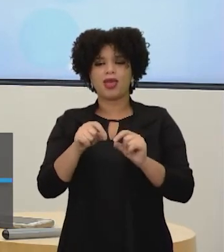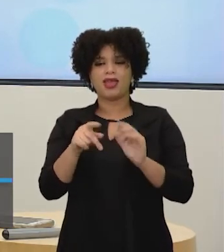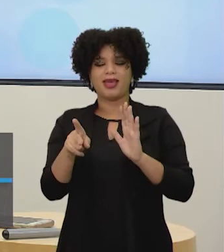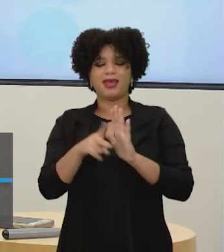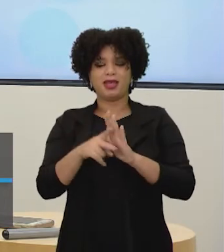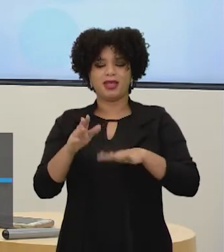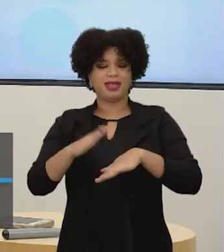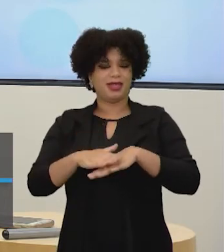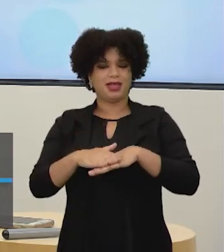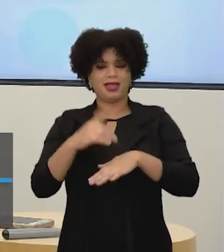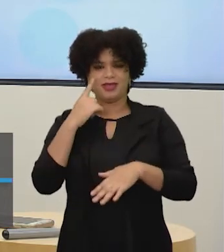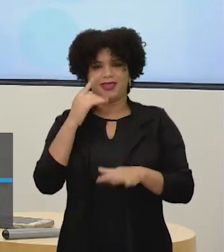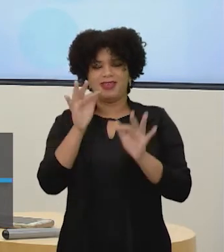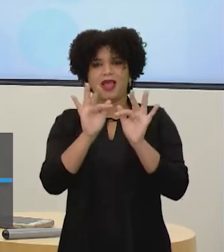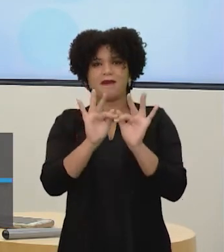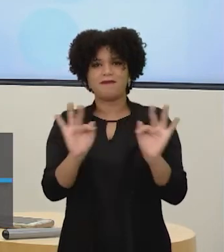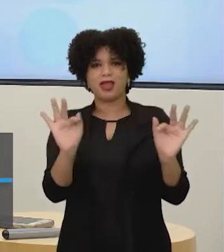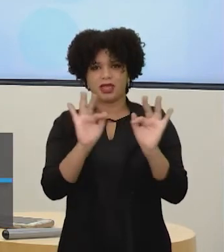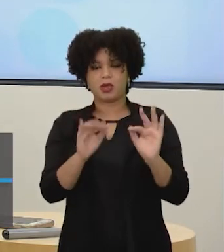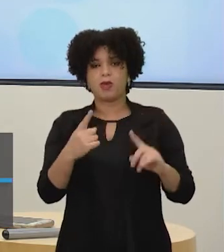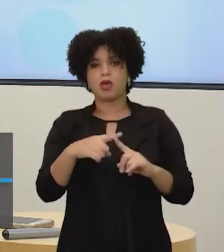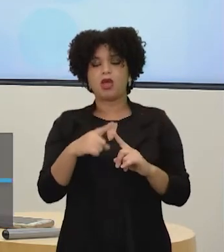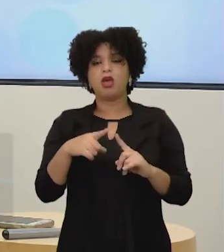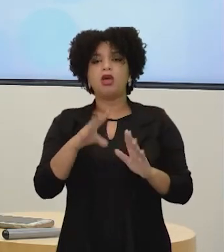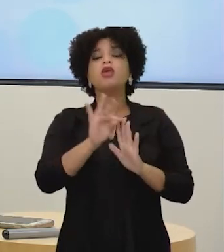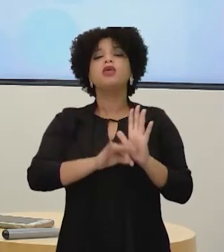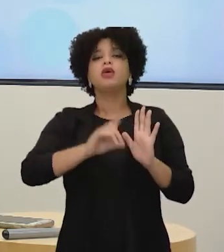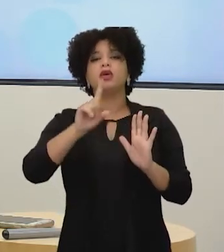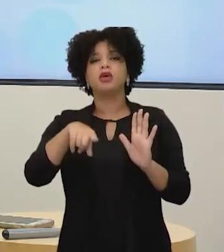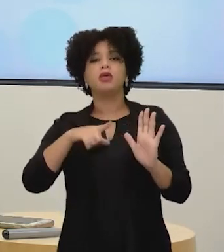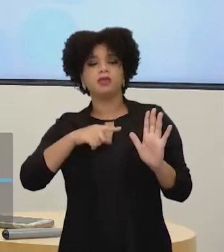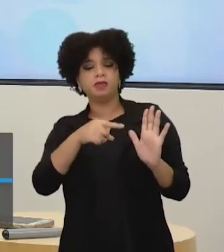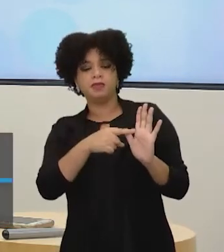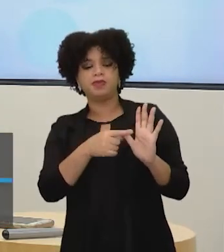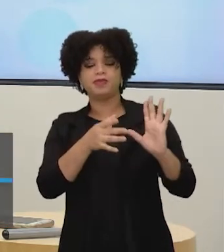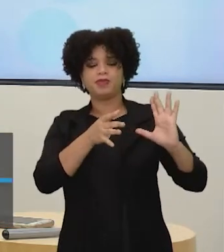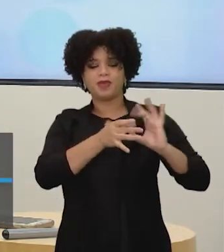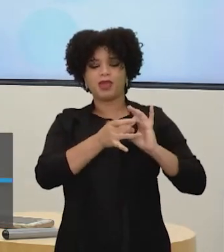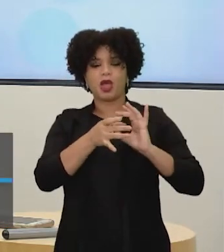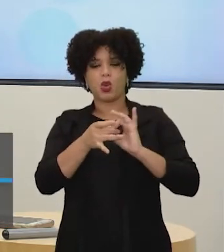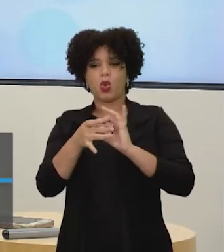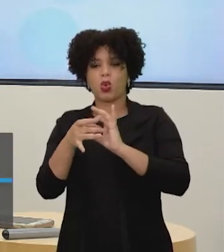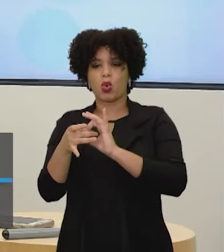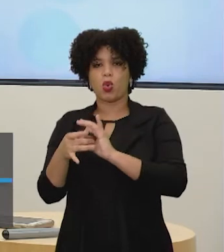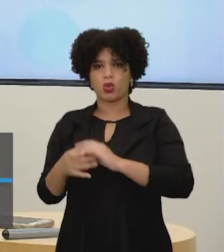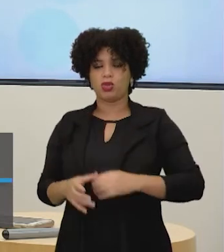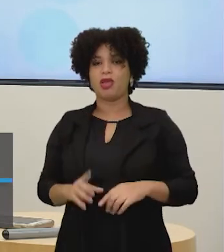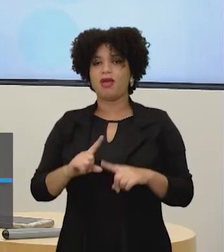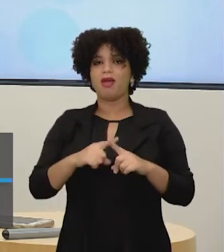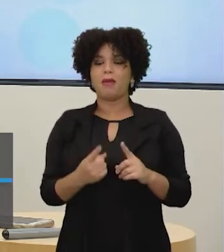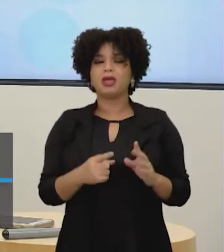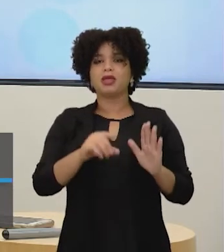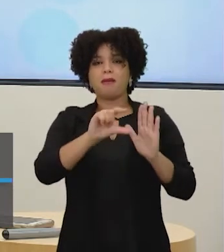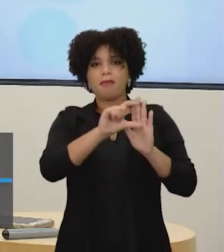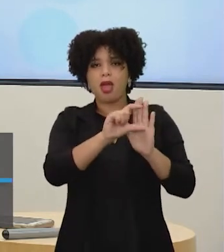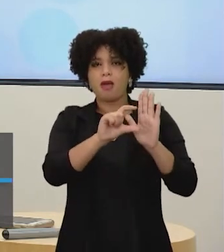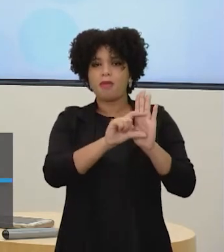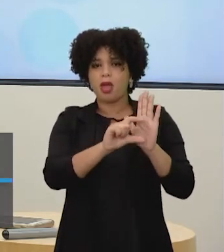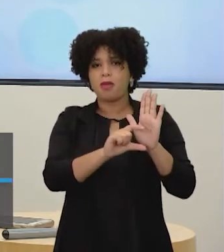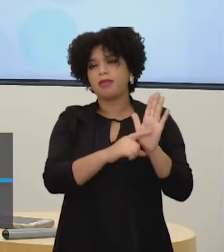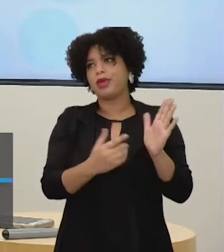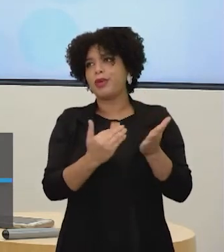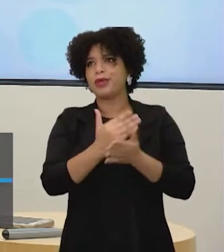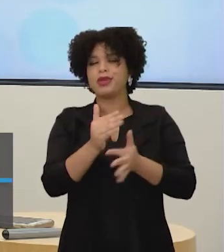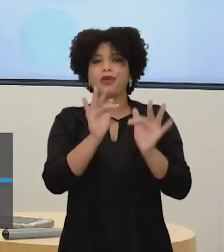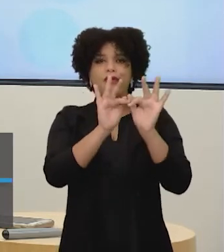constrói as frases, porque o texto é o quê? O texto é um todo com sentido, óbvio. Mas ele tem partes, né? Então começa com